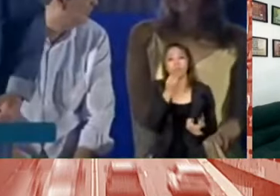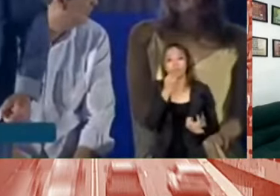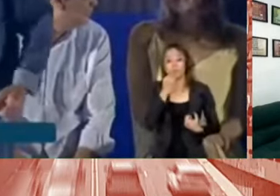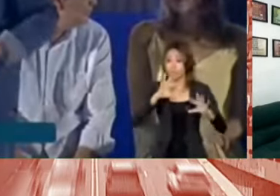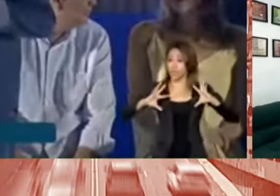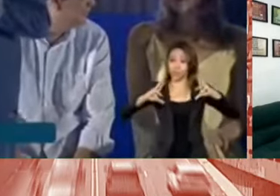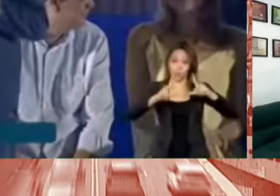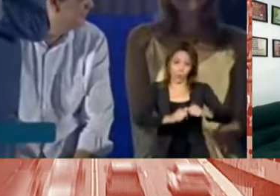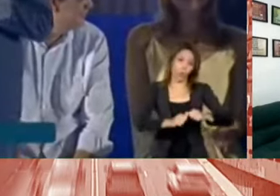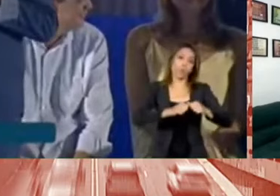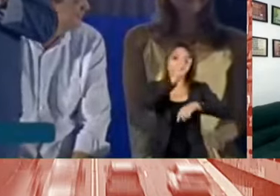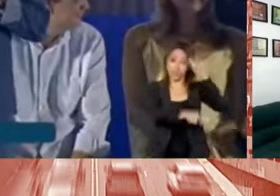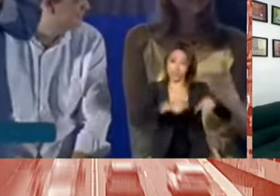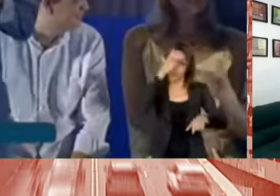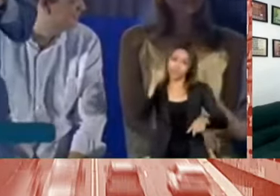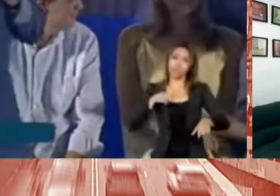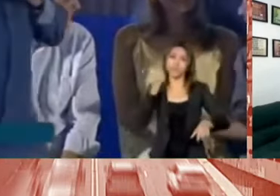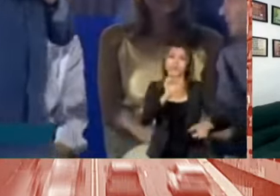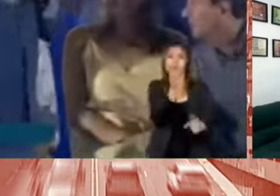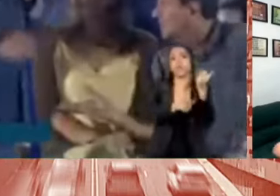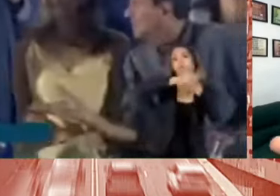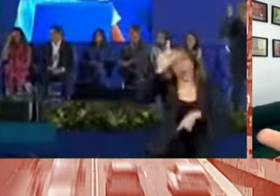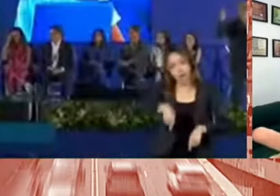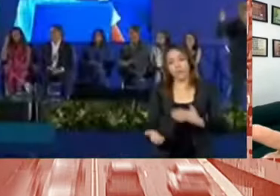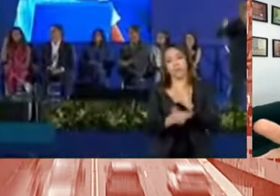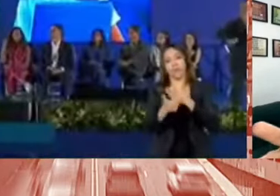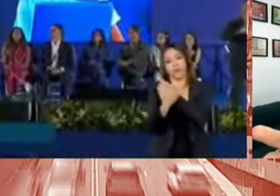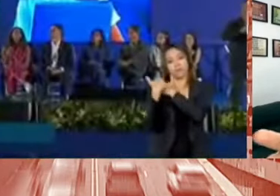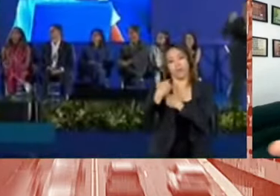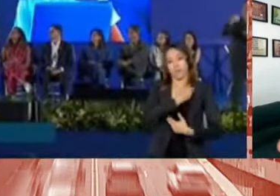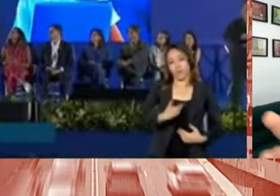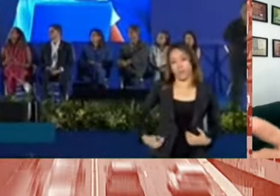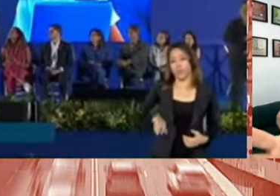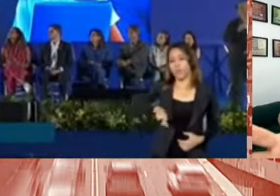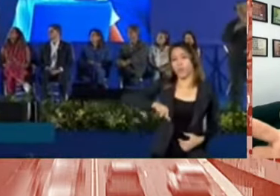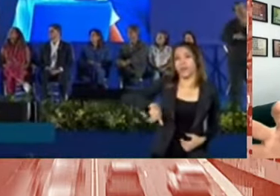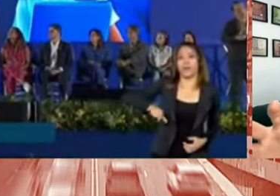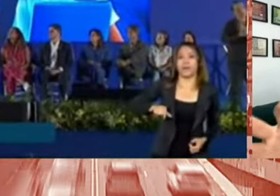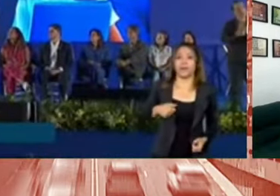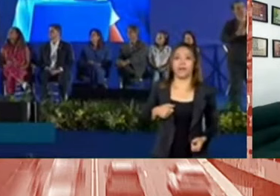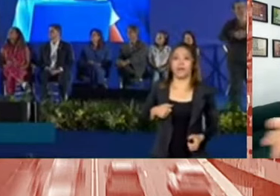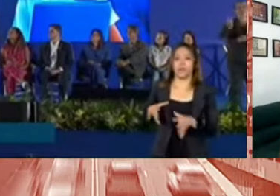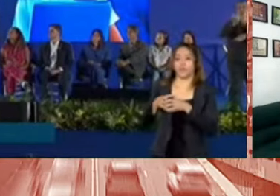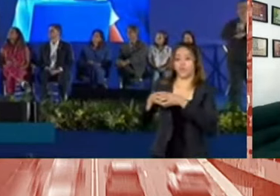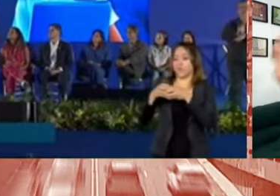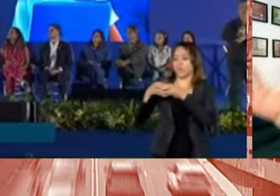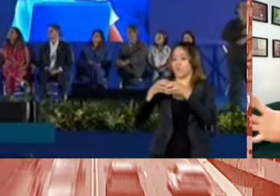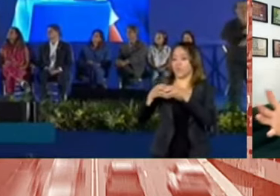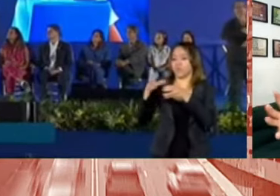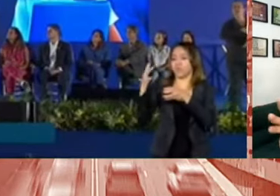que chegou uma vez e disse, né, que é bom não se encontrar demais com o Lula, porque o Lula é muito sedutor, né? É o